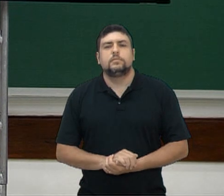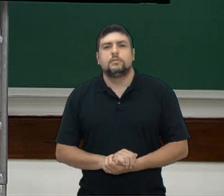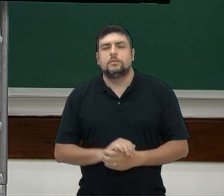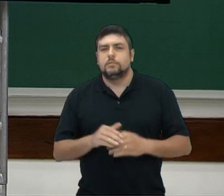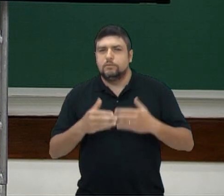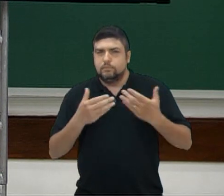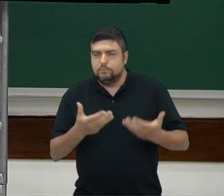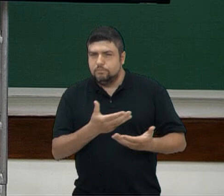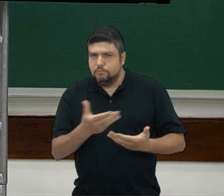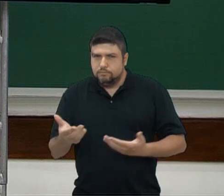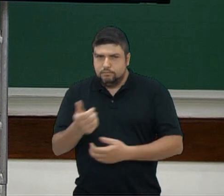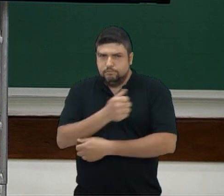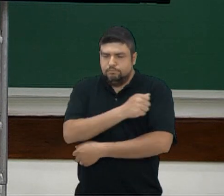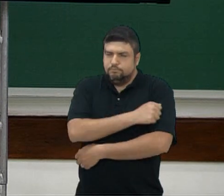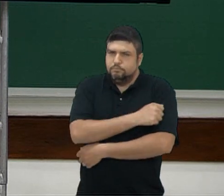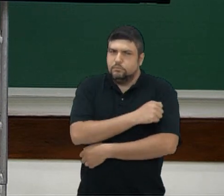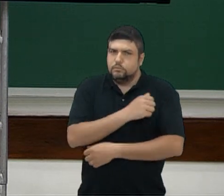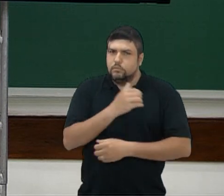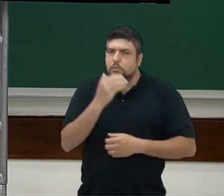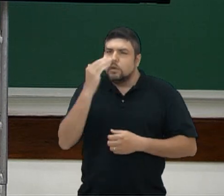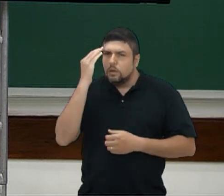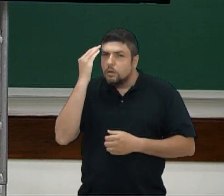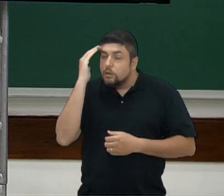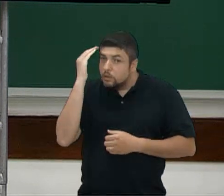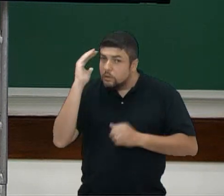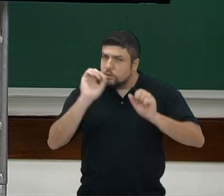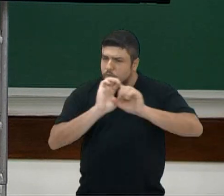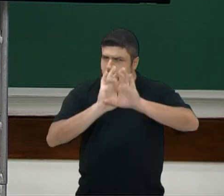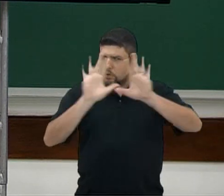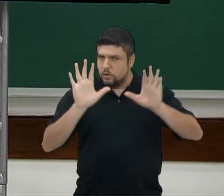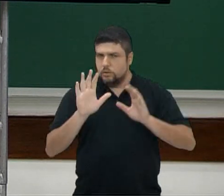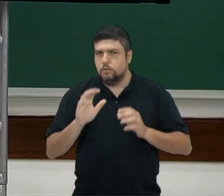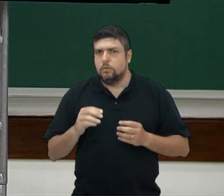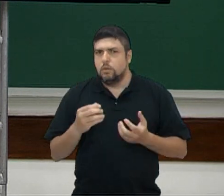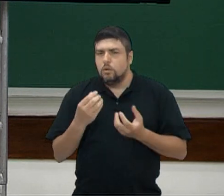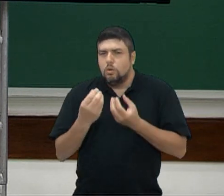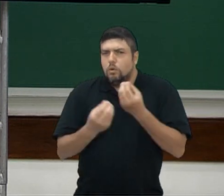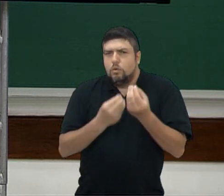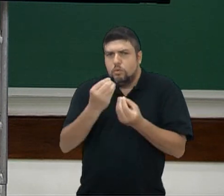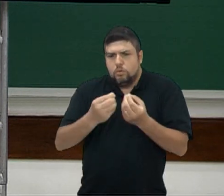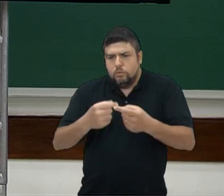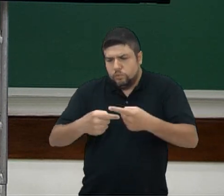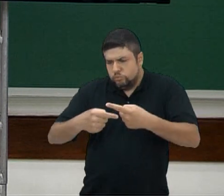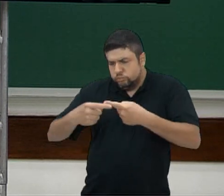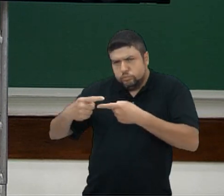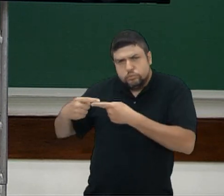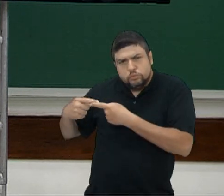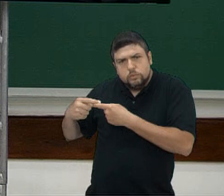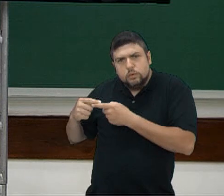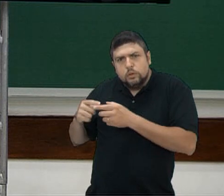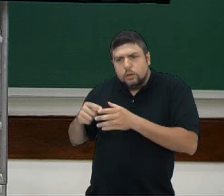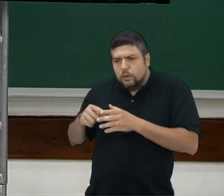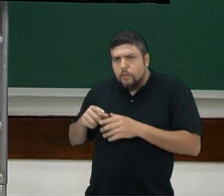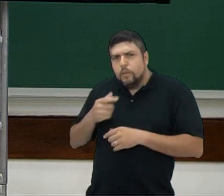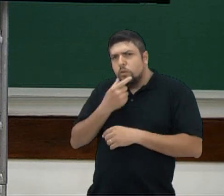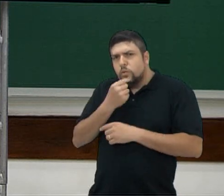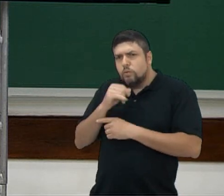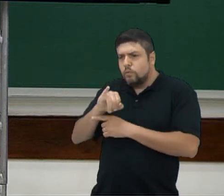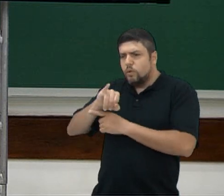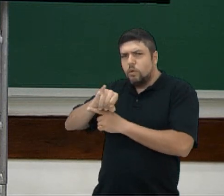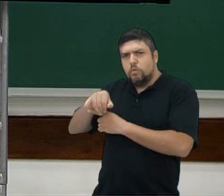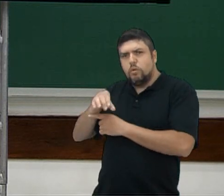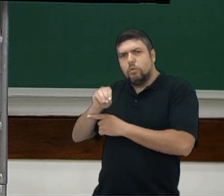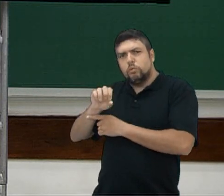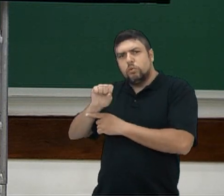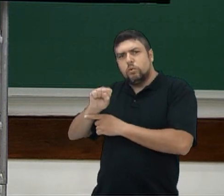Prezado estudante, vamos entender o que está ocorrendo aqui, ok? Então, vamos compreender o que foi esse desenvolvimento científico por Joseph Fraunhofer